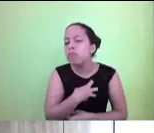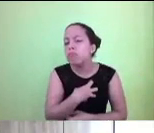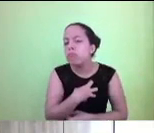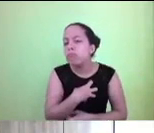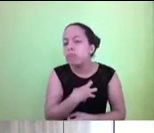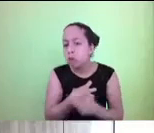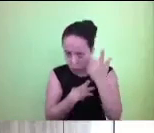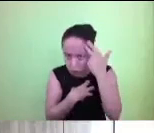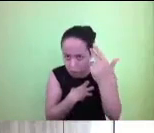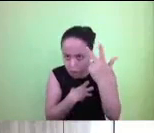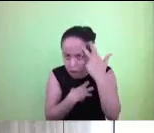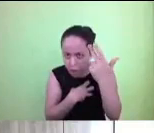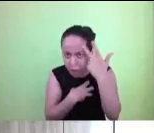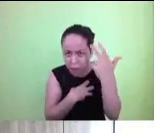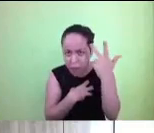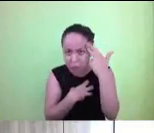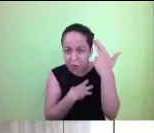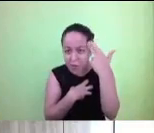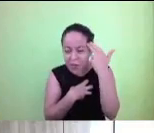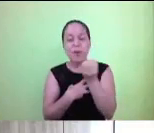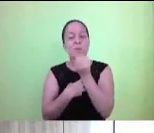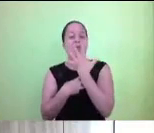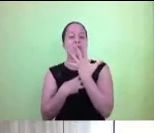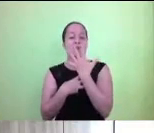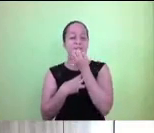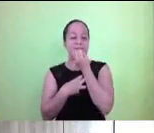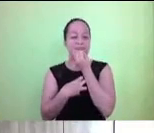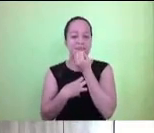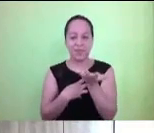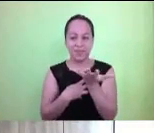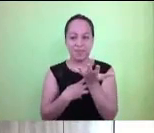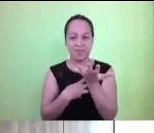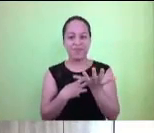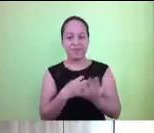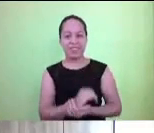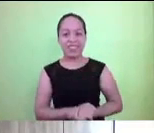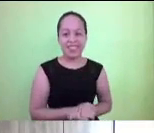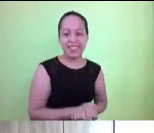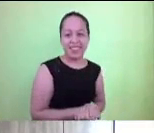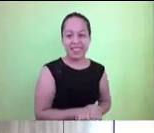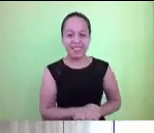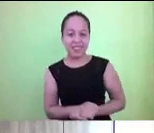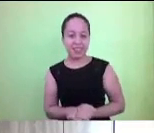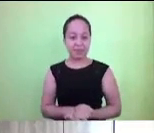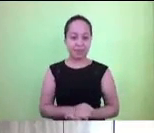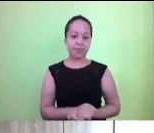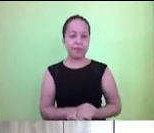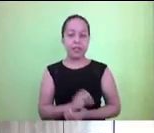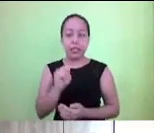O pessoal está falando que você está falando muito baixo, Angélica, mas eu acho que aí você está falando o mais alto possível, né?